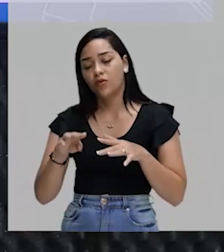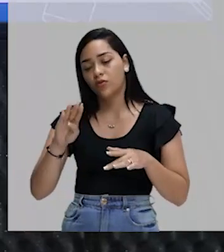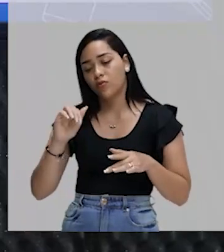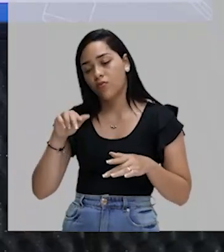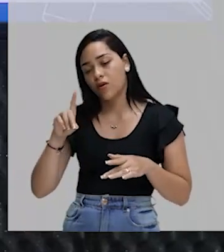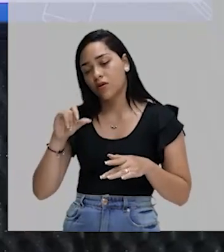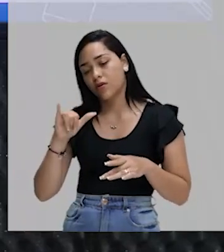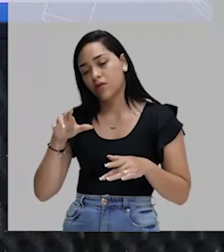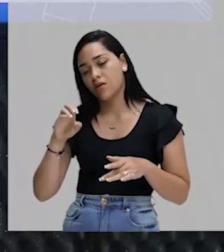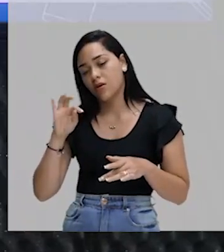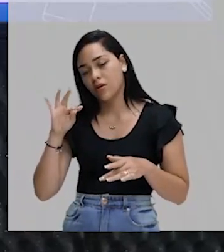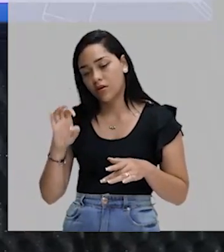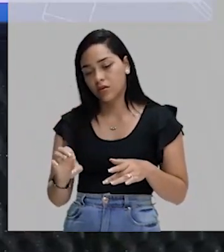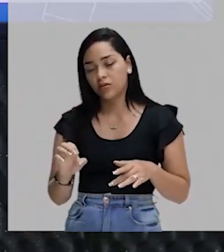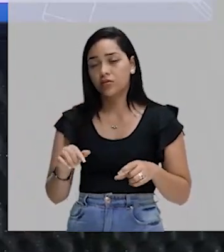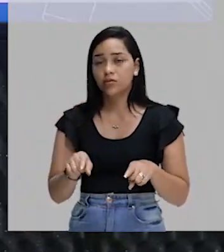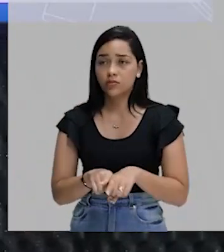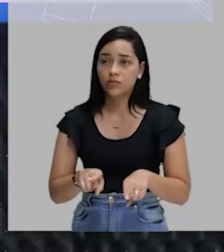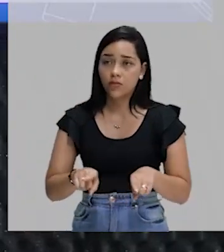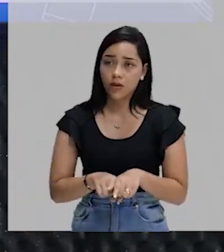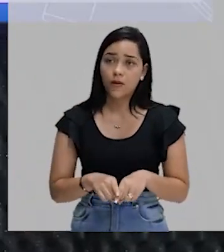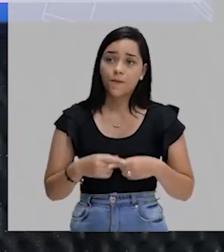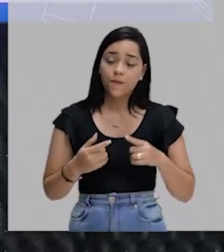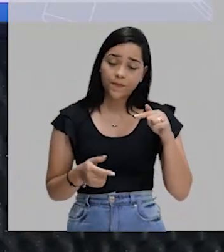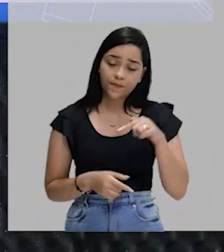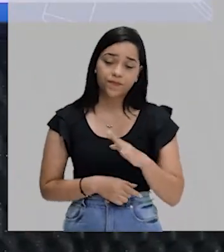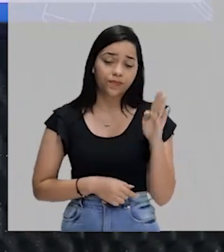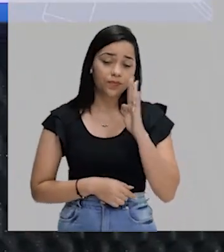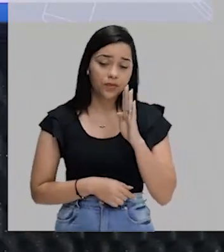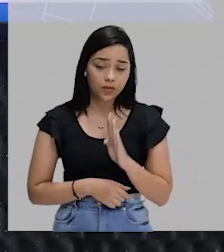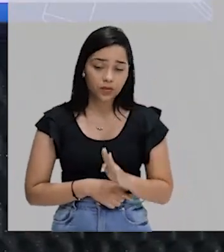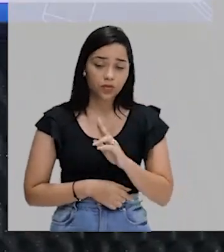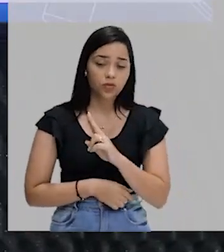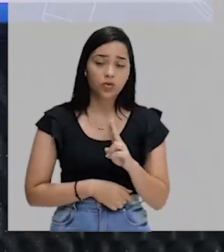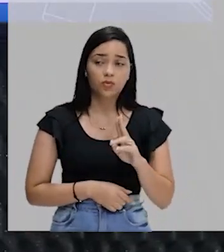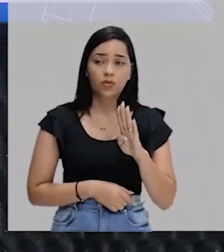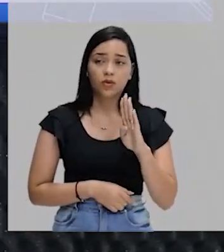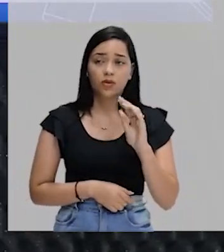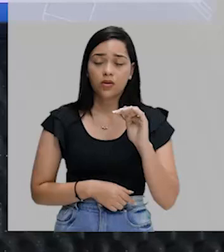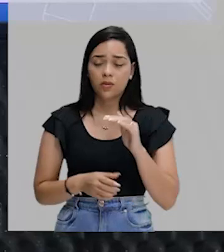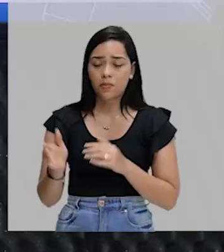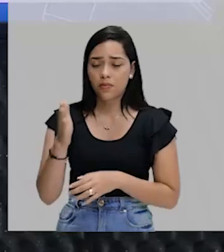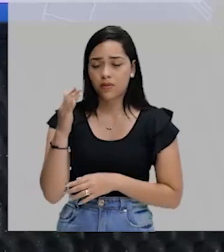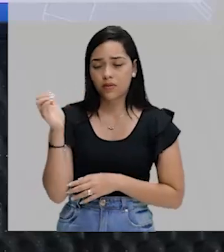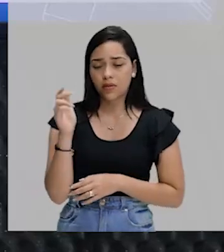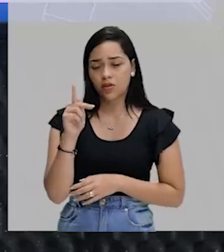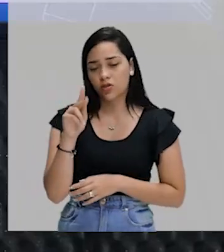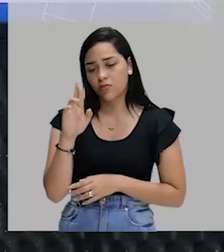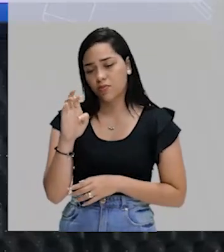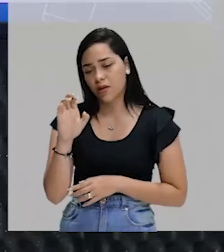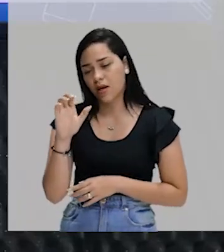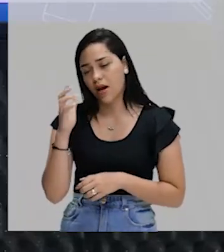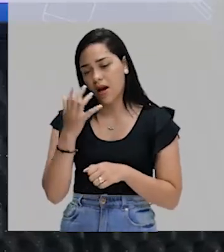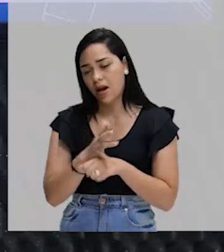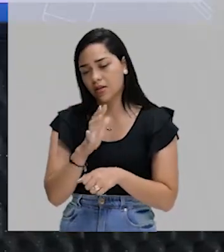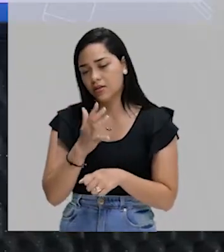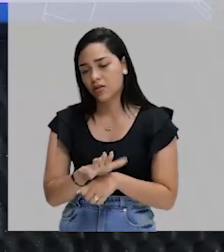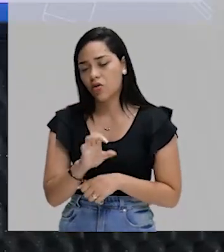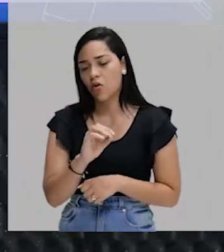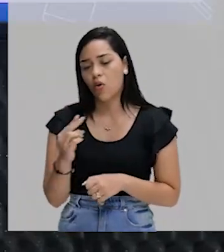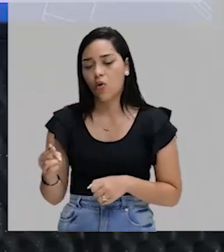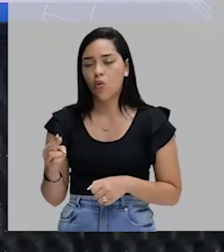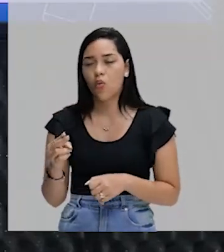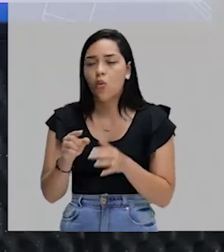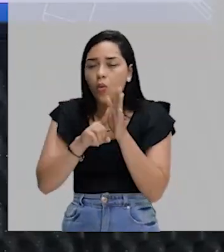bandeirante. A expansão do movimento bandeirante no Brasil, as chamadas bandeiras de preação, as bandeiras de caça ao